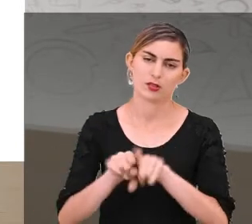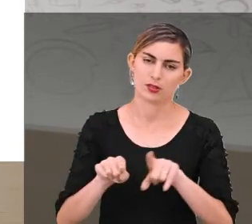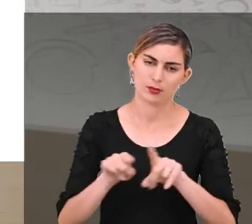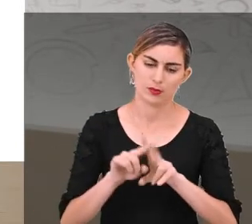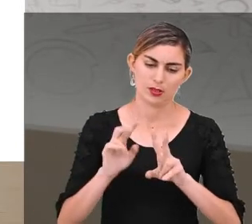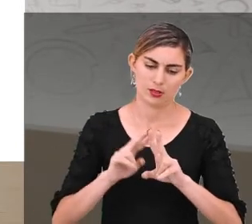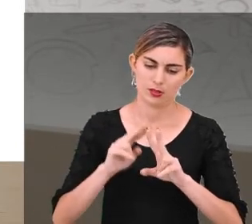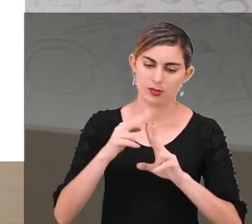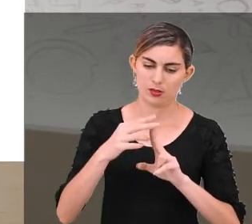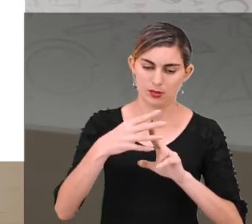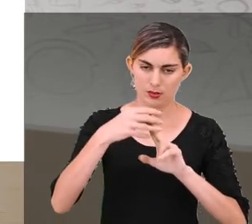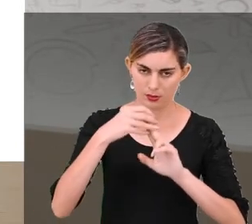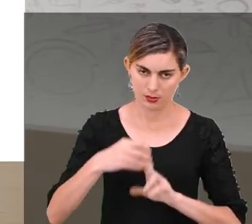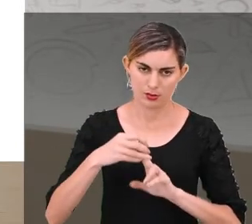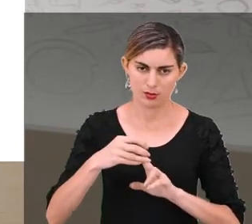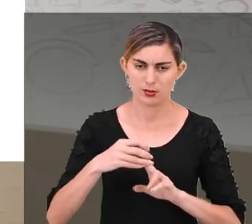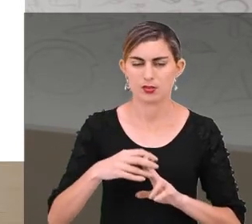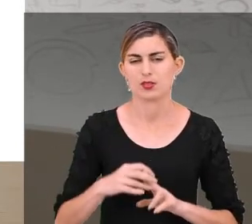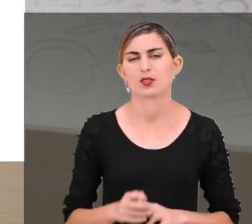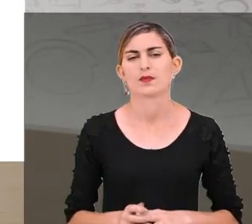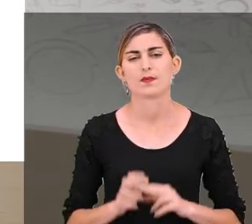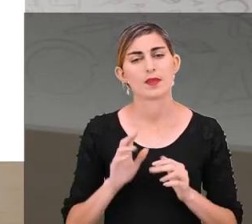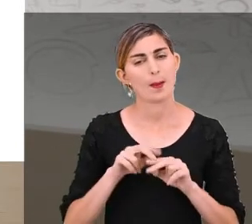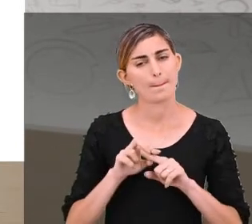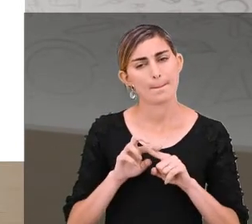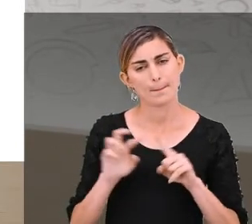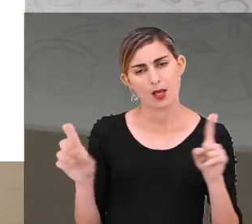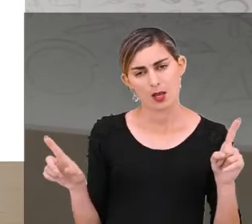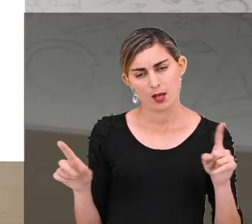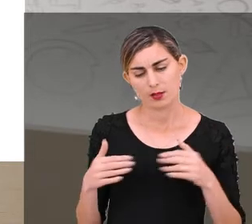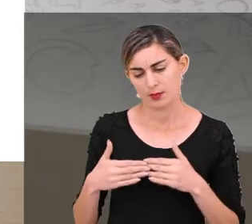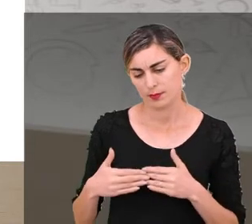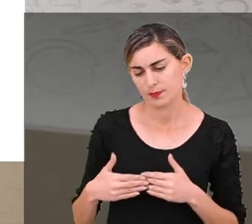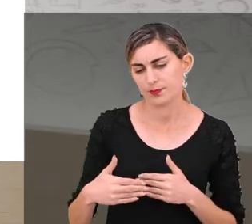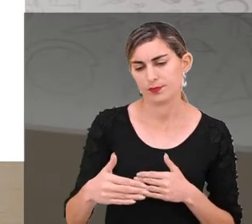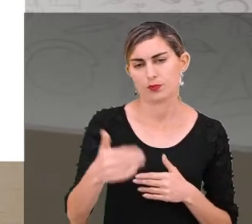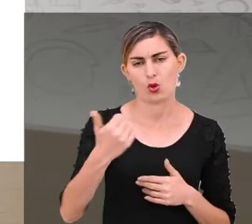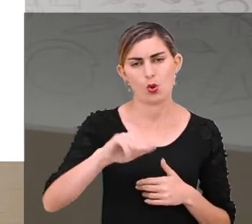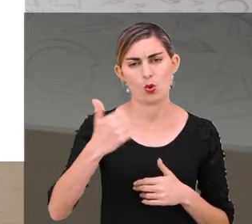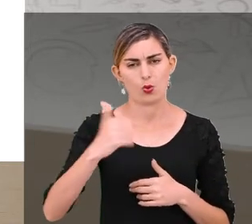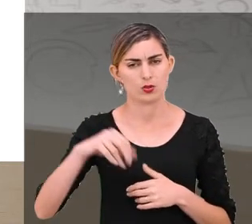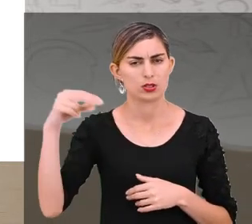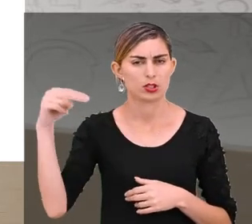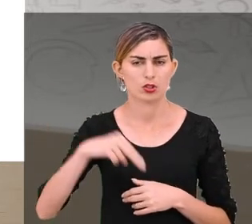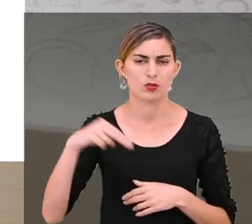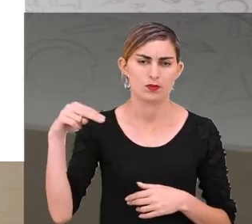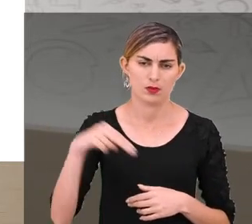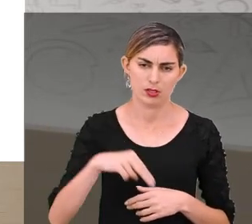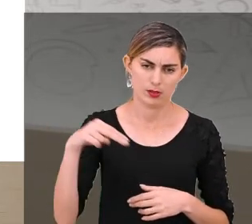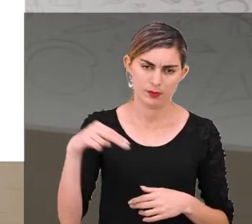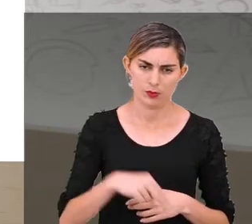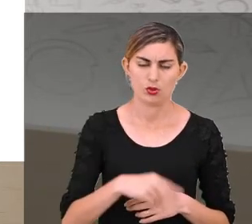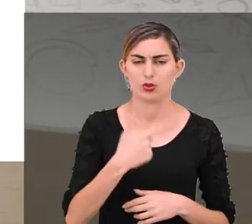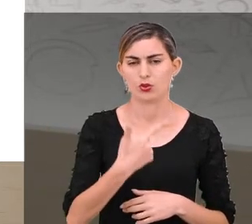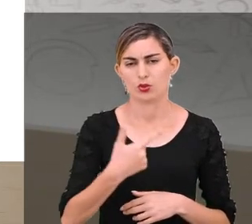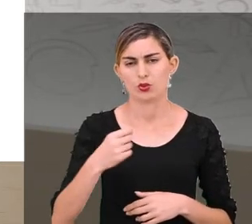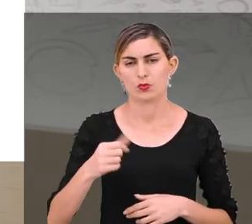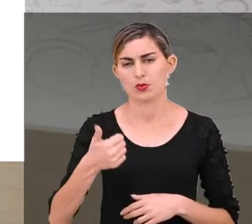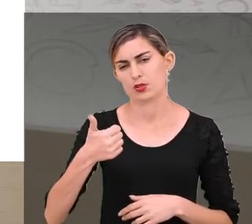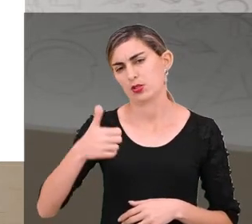trajeto, né? Ou vice-versa. Mas, a partir do dia 11 de novembro